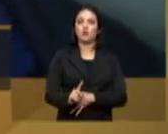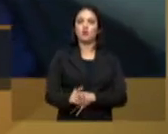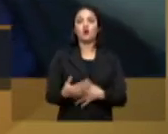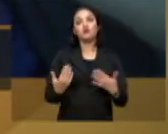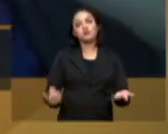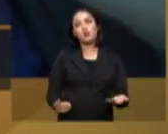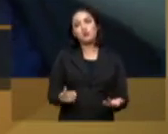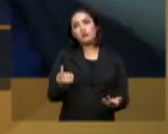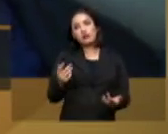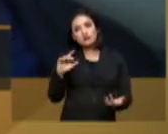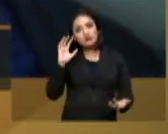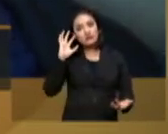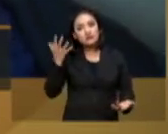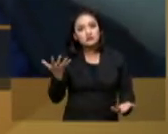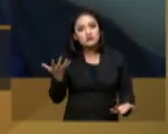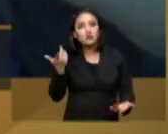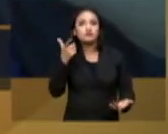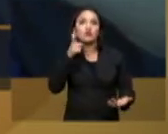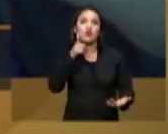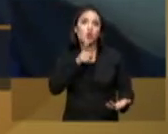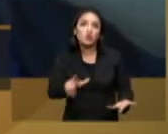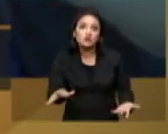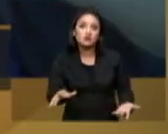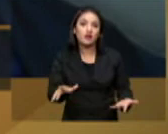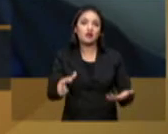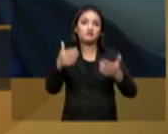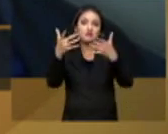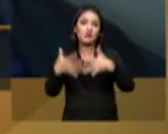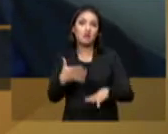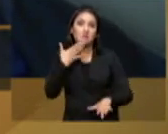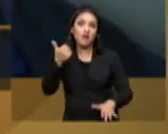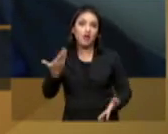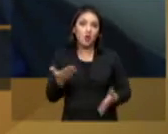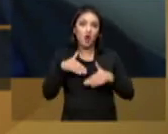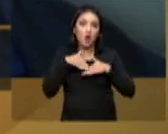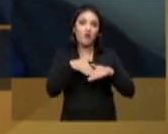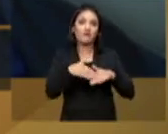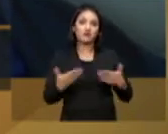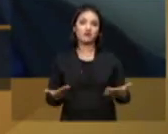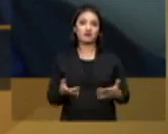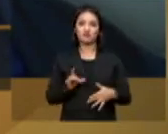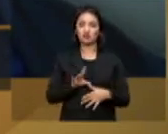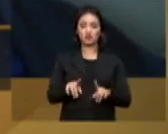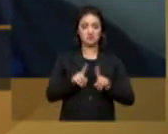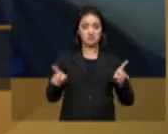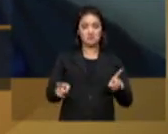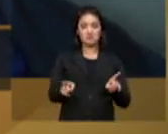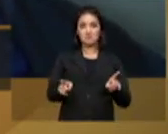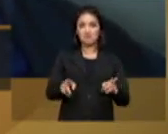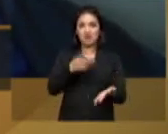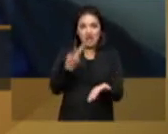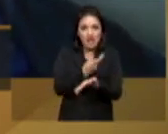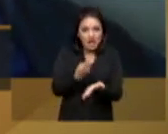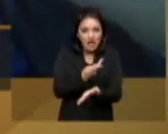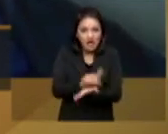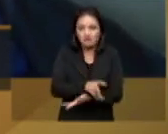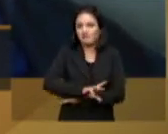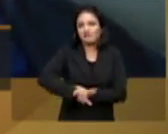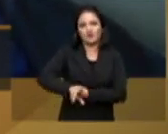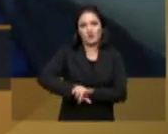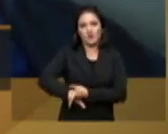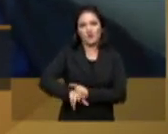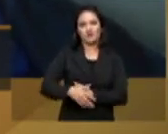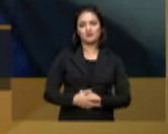e decisões que param em pé, às vezes, capengam. É disso que se trata. É disso que